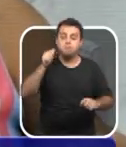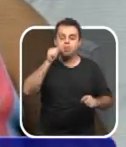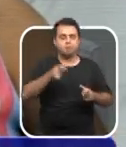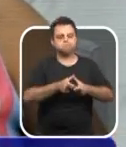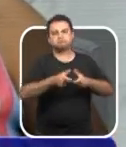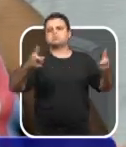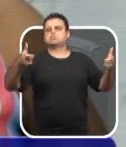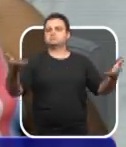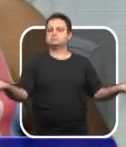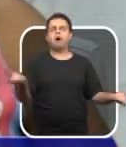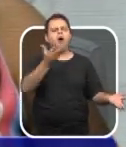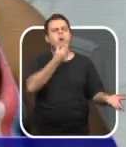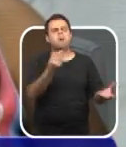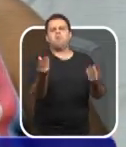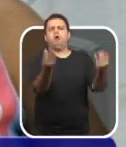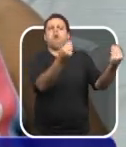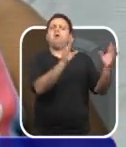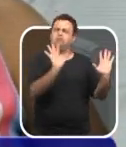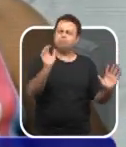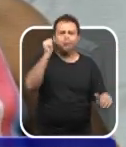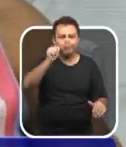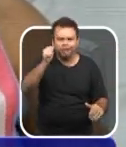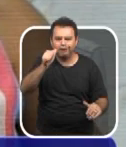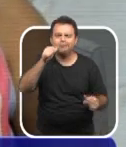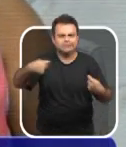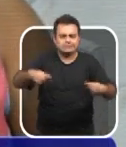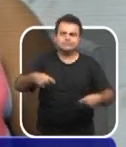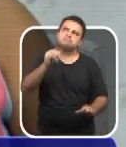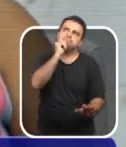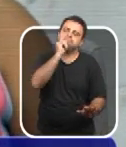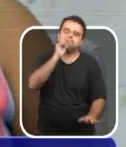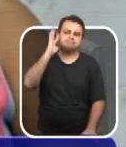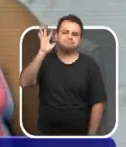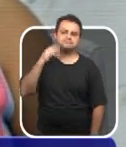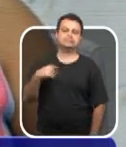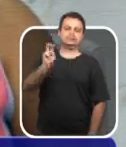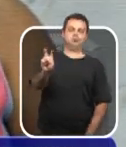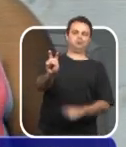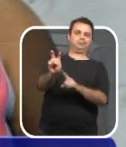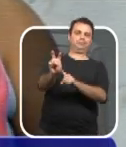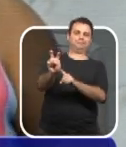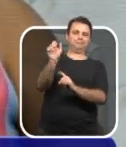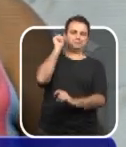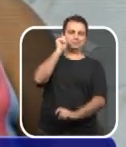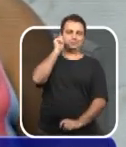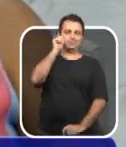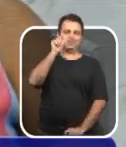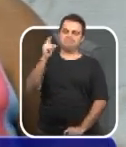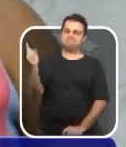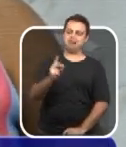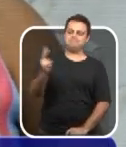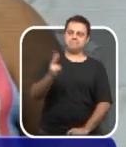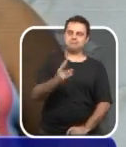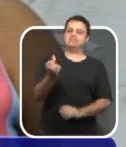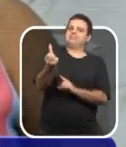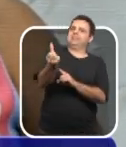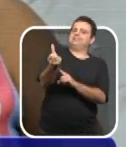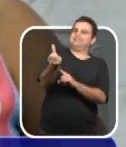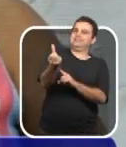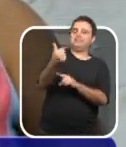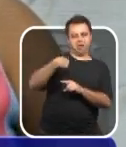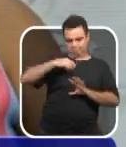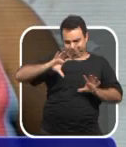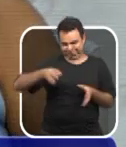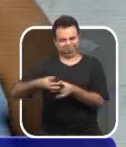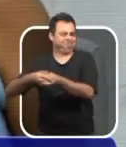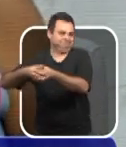Câmara. Nós precisamos de ter mulheres. Eu queria ter 5 mulheres. Podia entrar 5 mulheres ou 6 mulheres. E